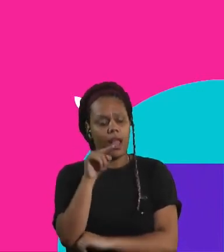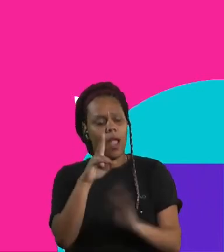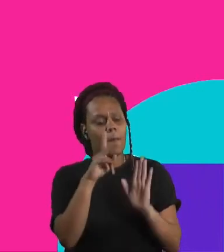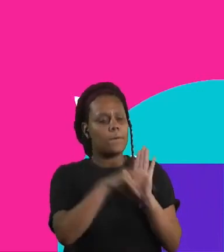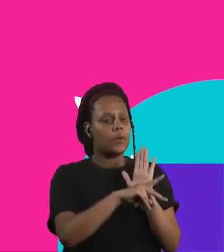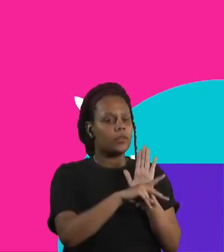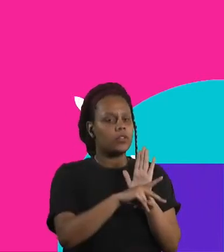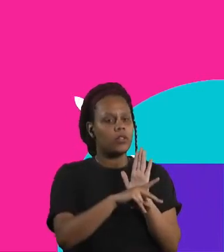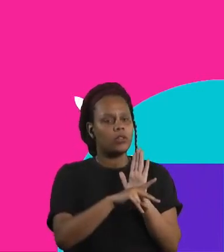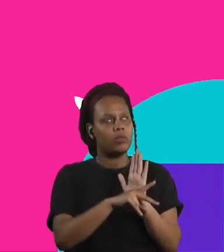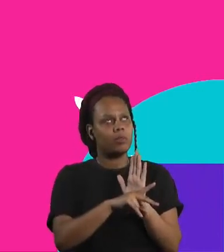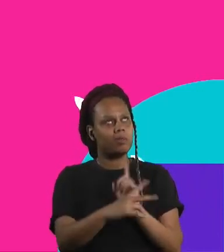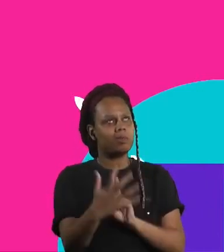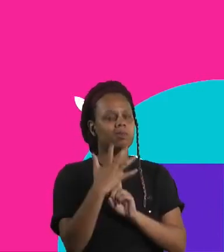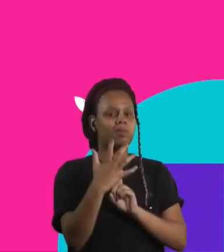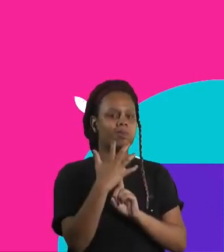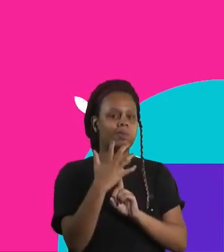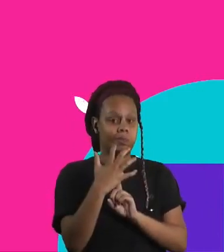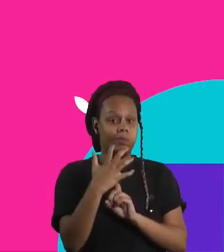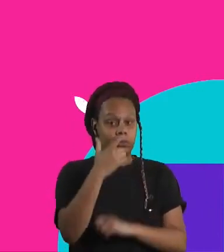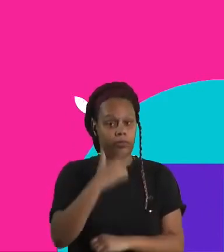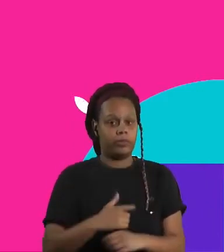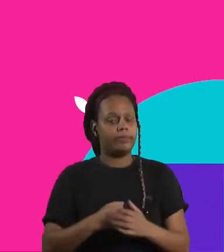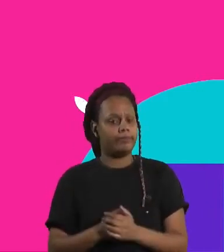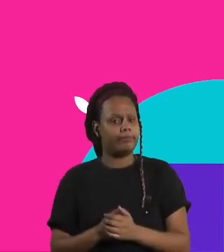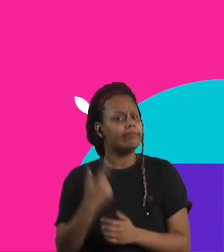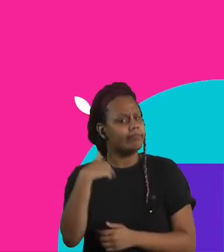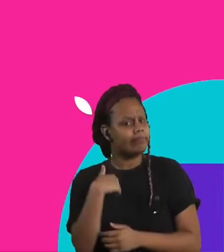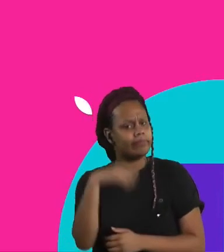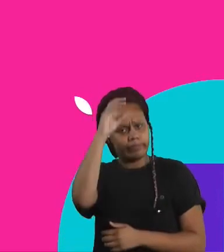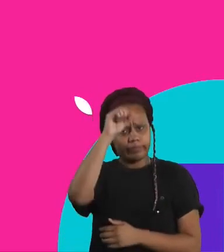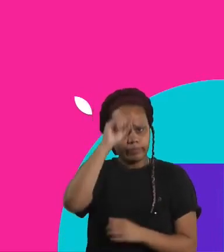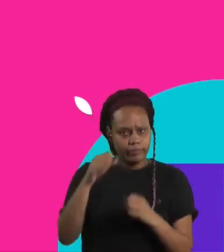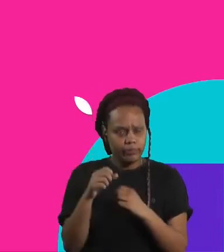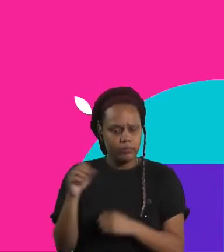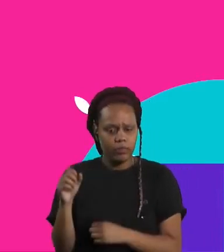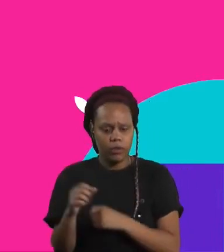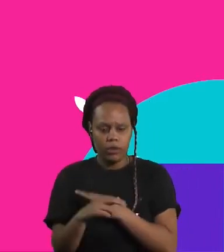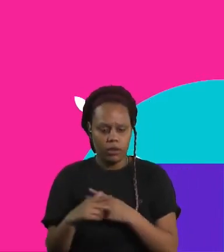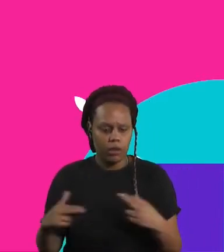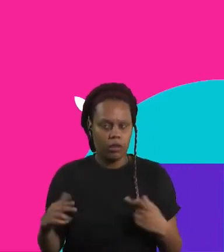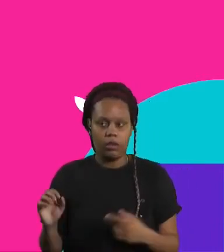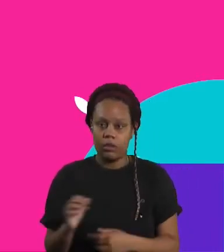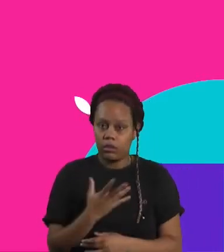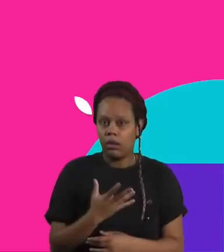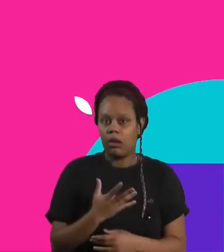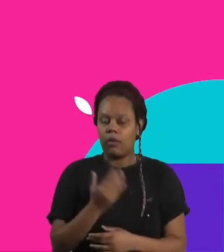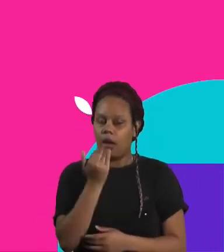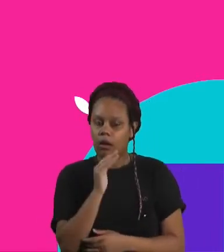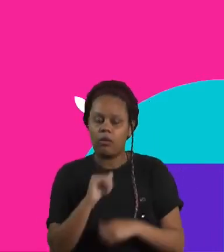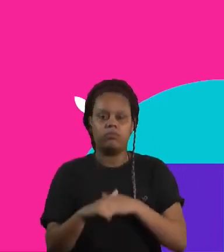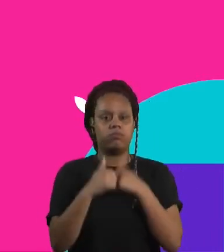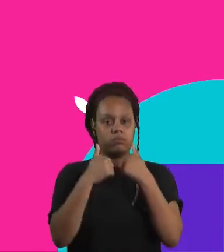impacta neles. Eu saio do projeto, eu aprendo coisas novas, eu saio mais feliz, eu me alimento melhor, eu aprendo